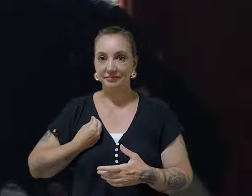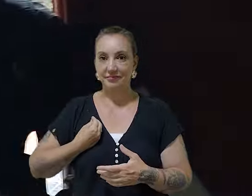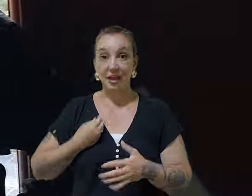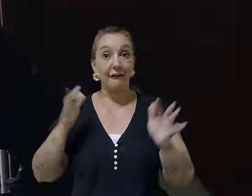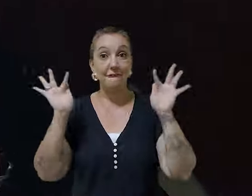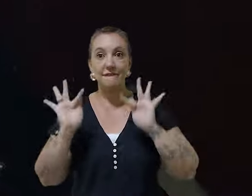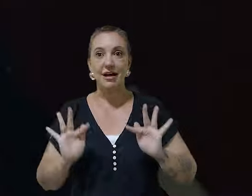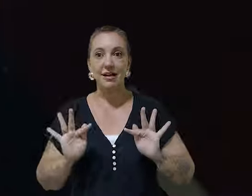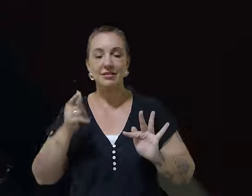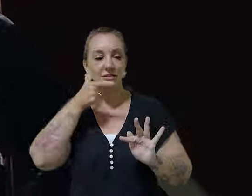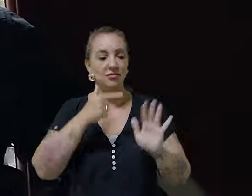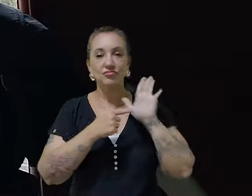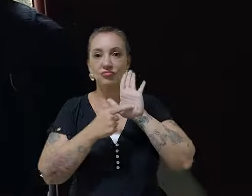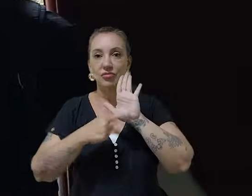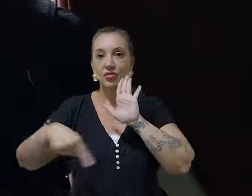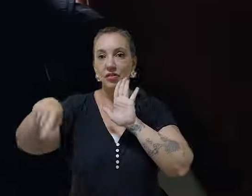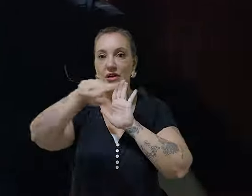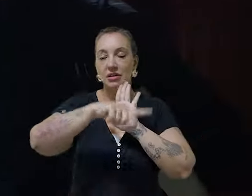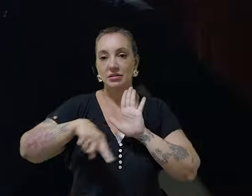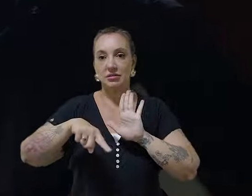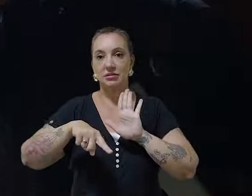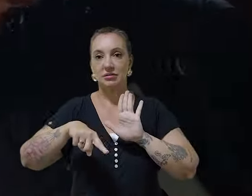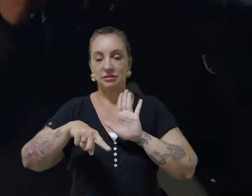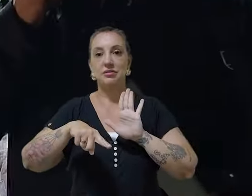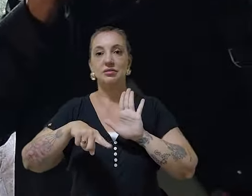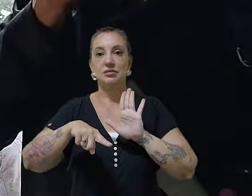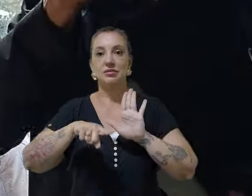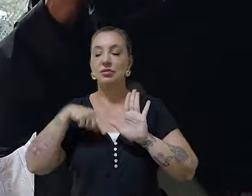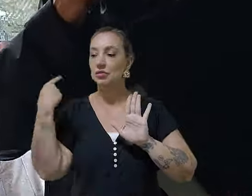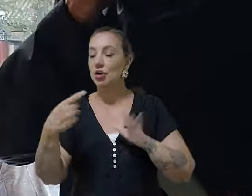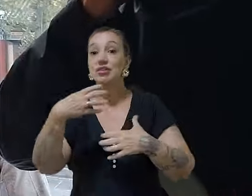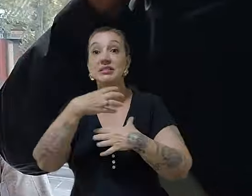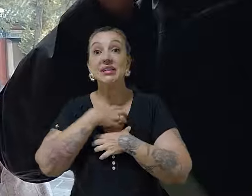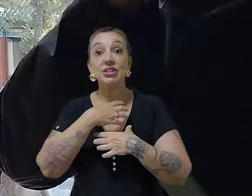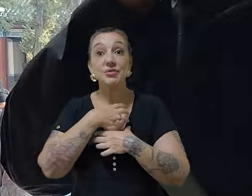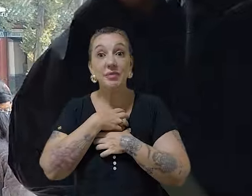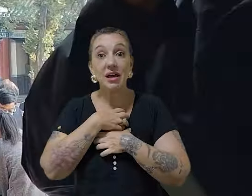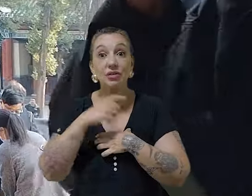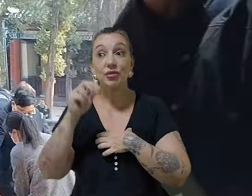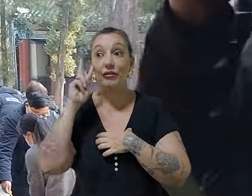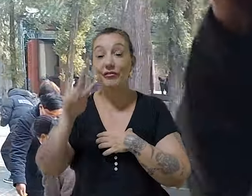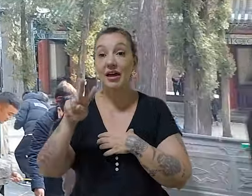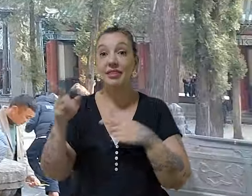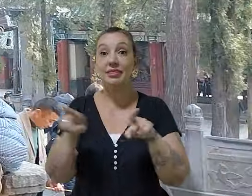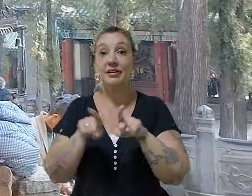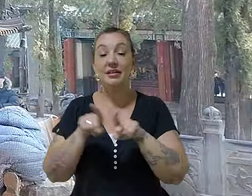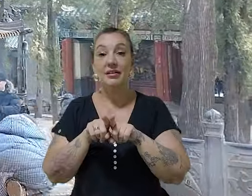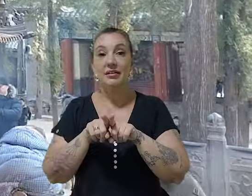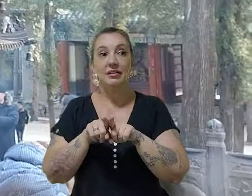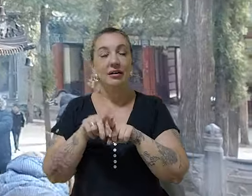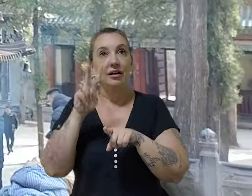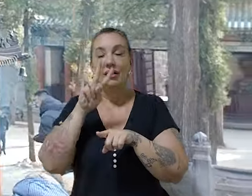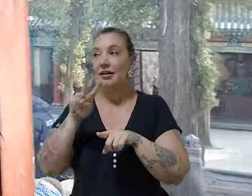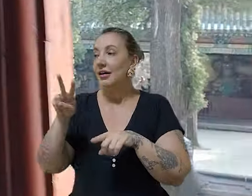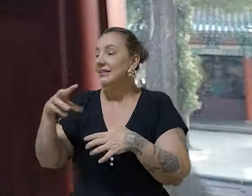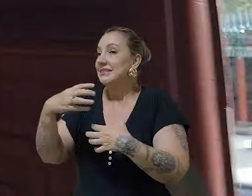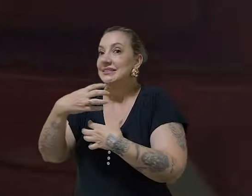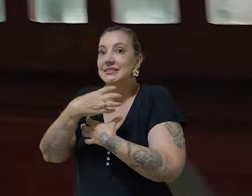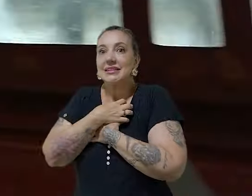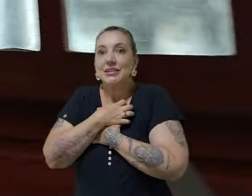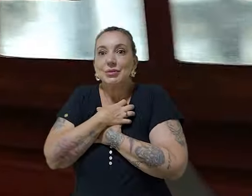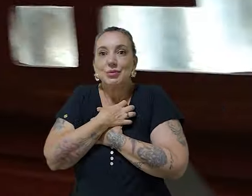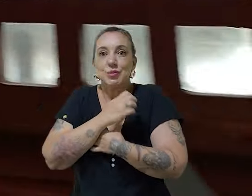estamos felizes por poder levar para vocês um pouquinho do nosso sentimento e do que a gente está vendo aqui com os olhos e sentindo